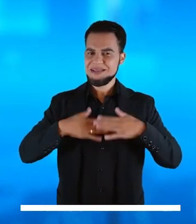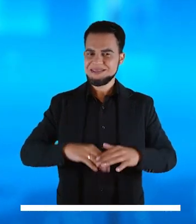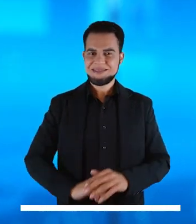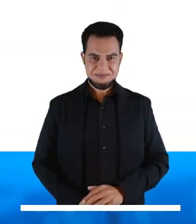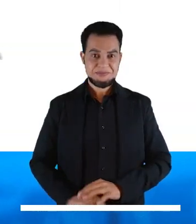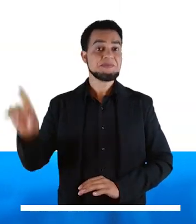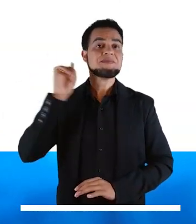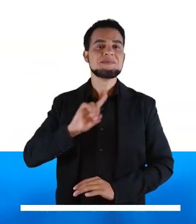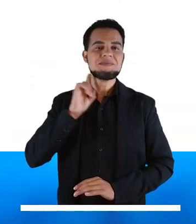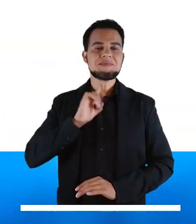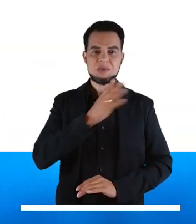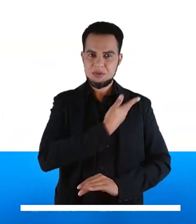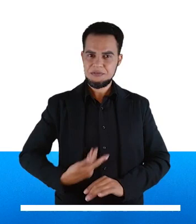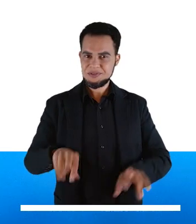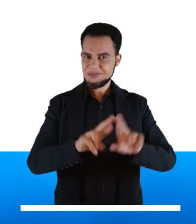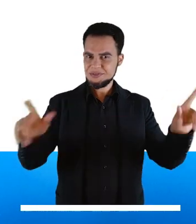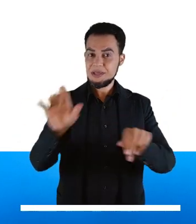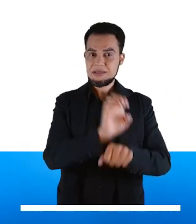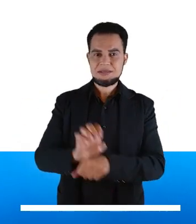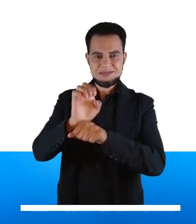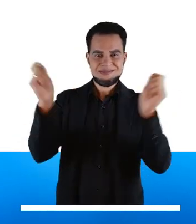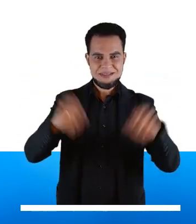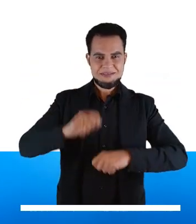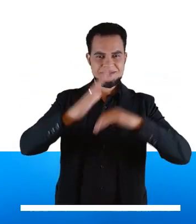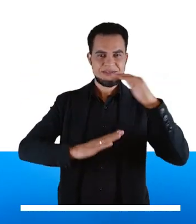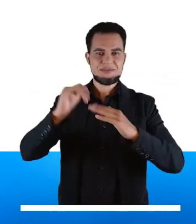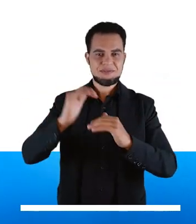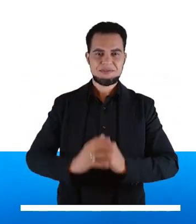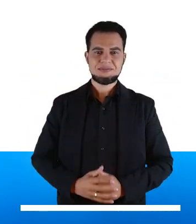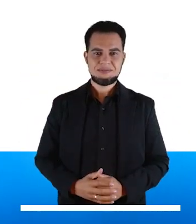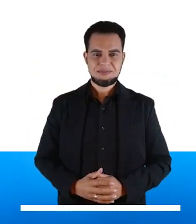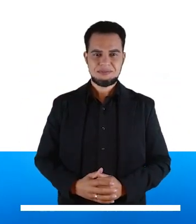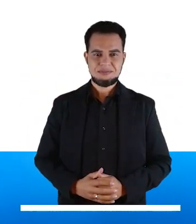Vamos aos comerciais. Minas Gerais, governo diferente, estado eficiente.